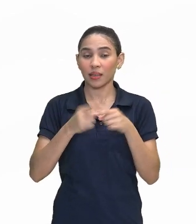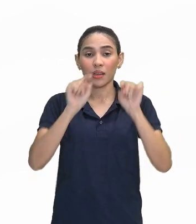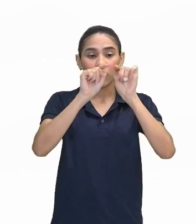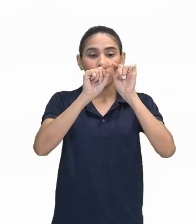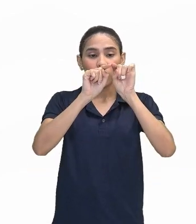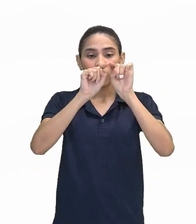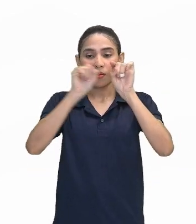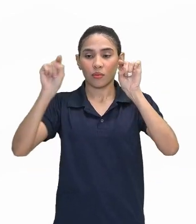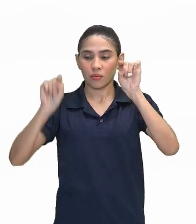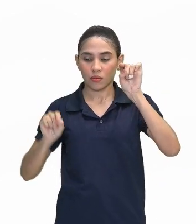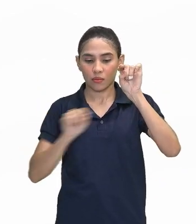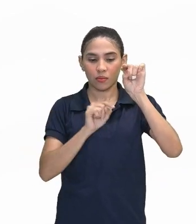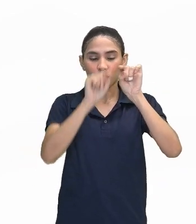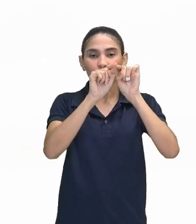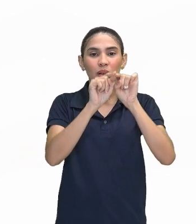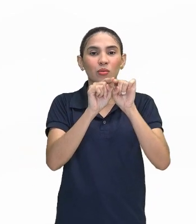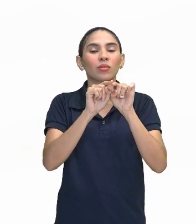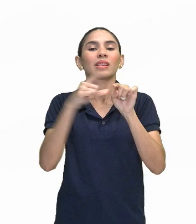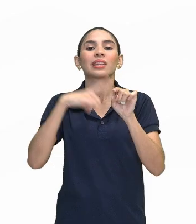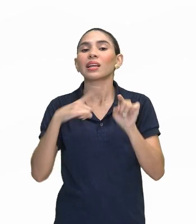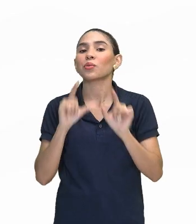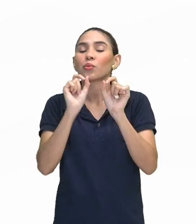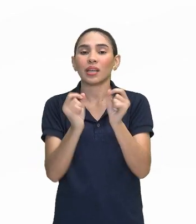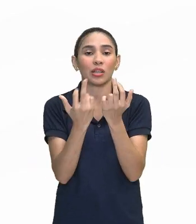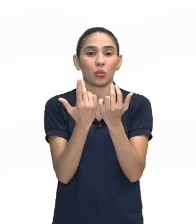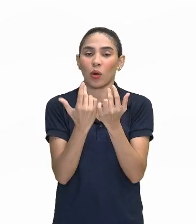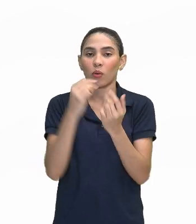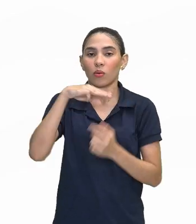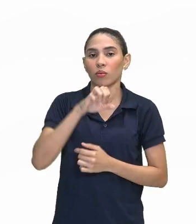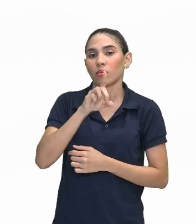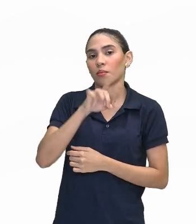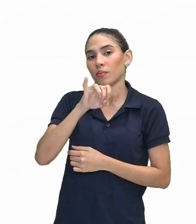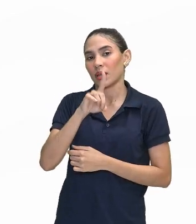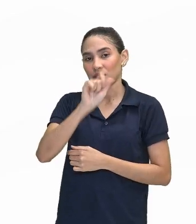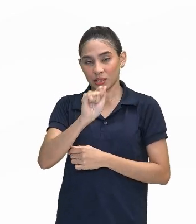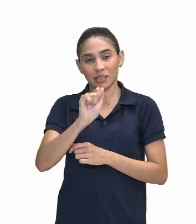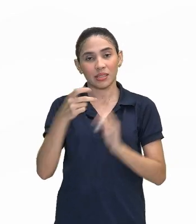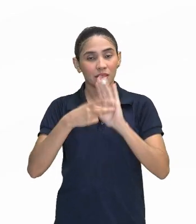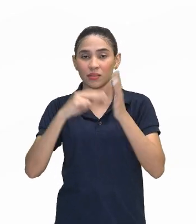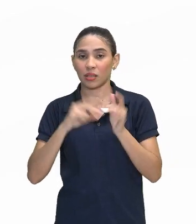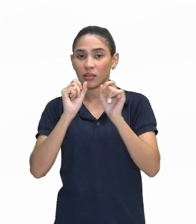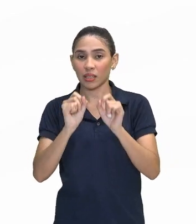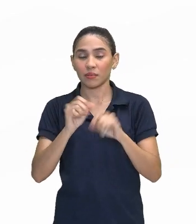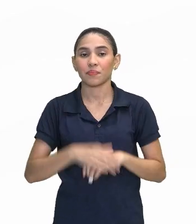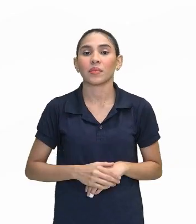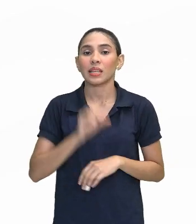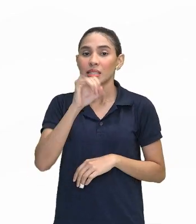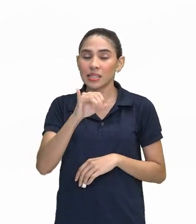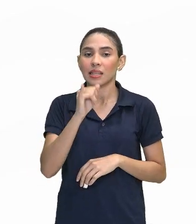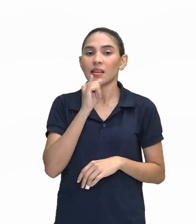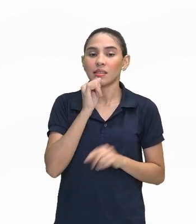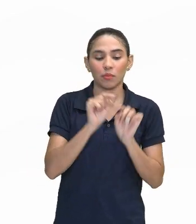quadrado, os 4 lados possuem a mesma medida. Ou seja, se eu chamo um lado